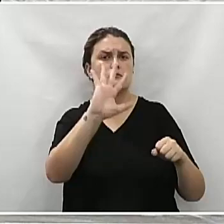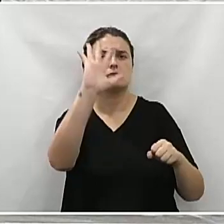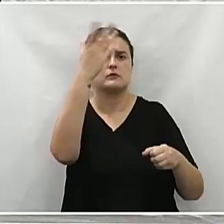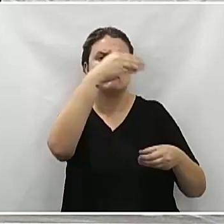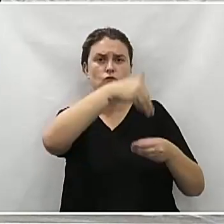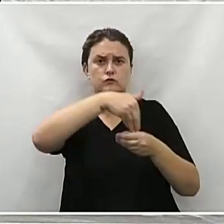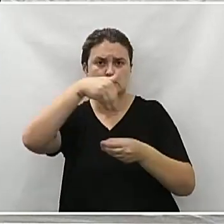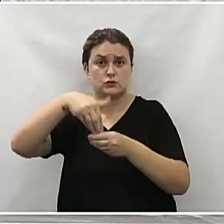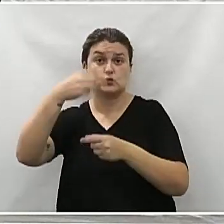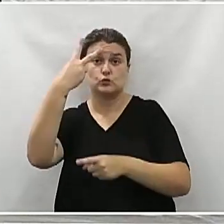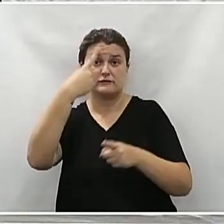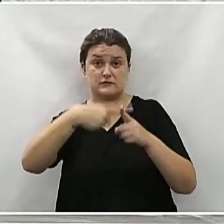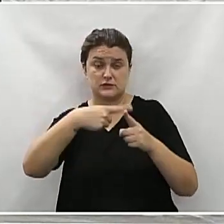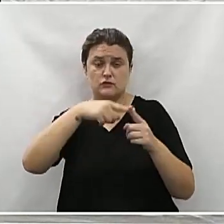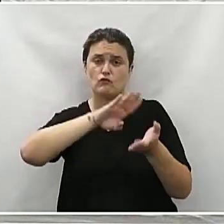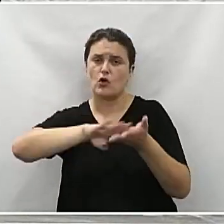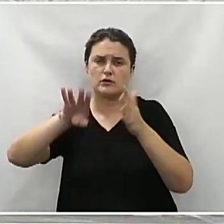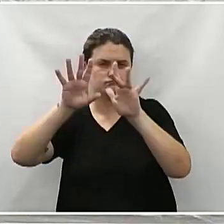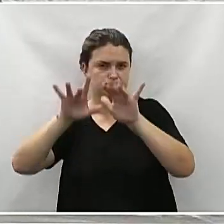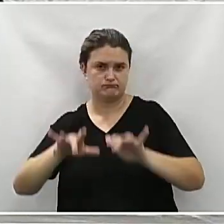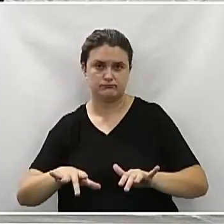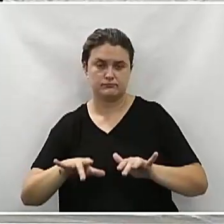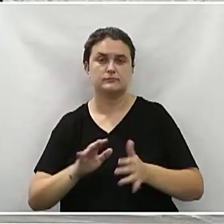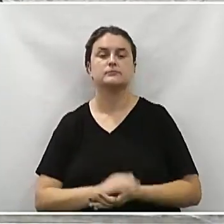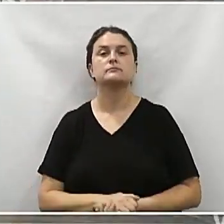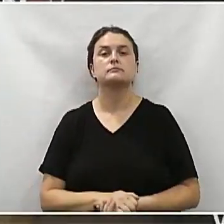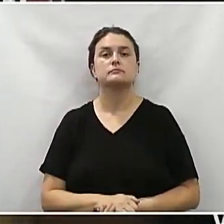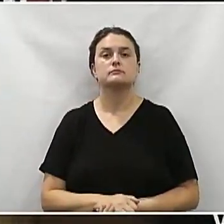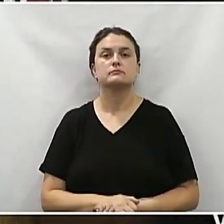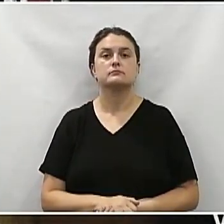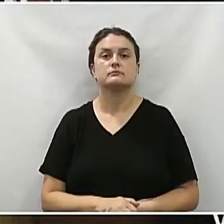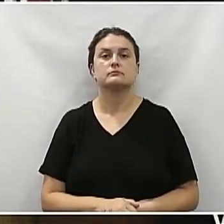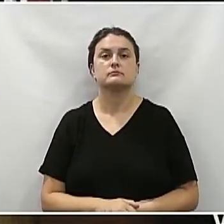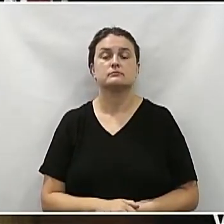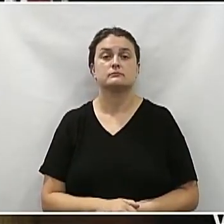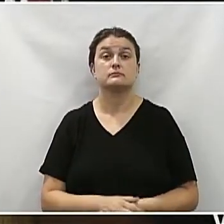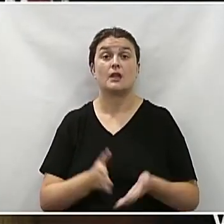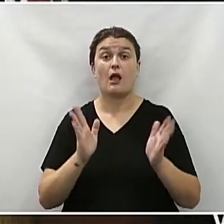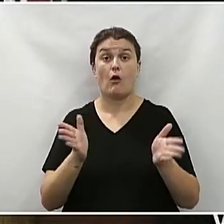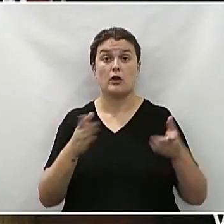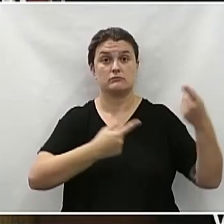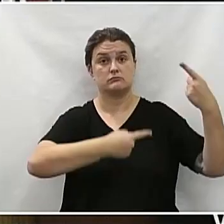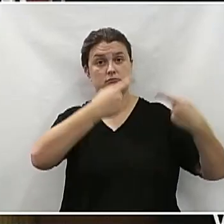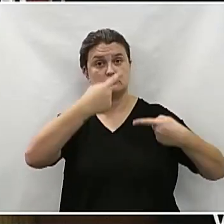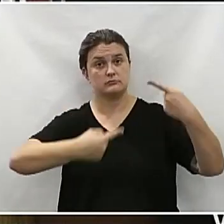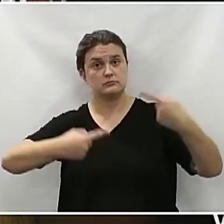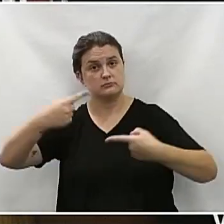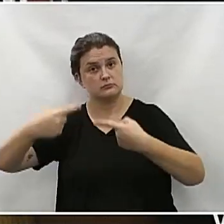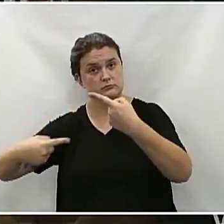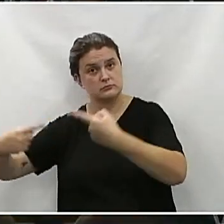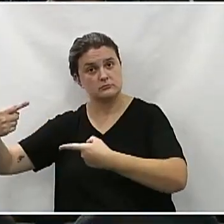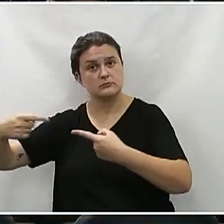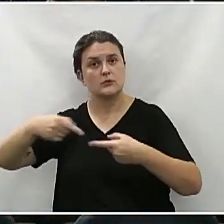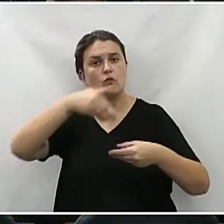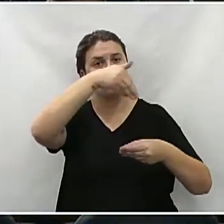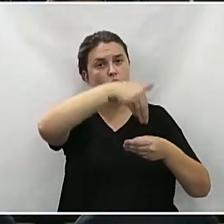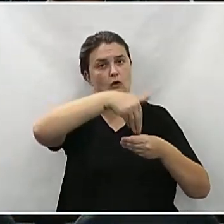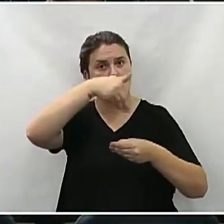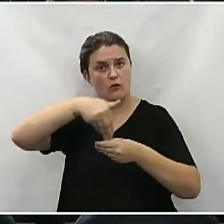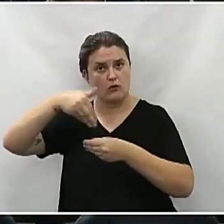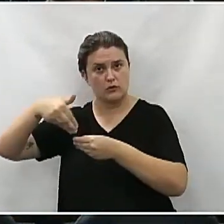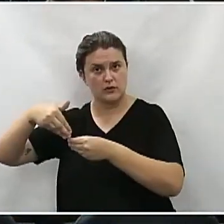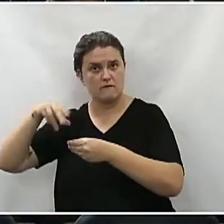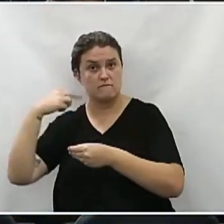votação em dois turnos. Com dispensa da redação final, é o parecer. Em discussão. Em votação.